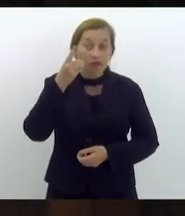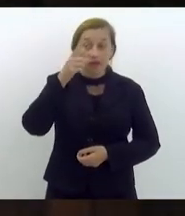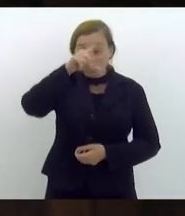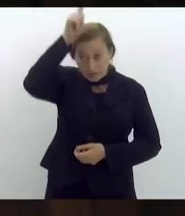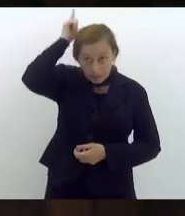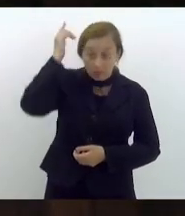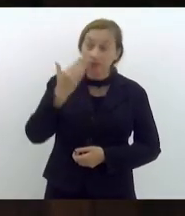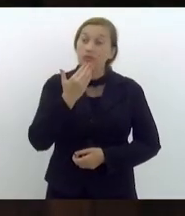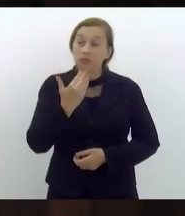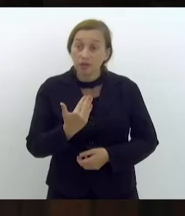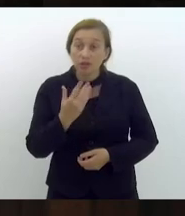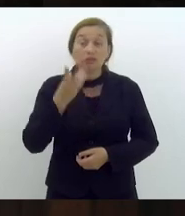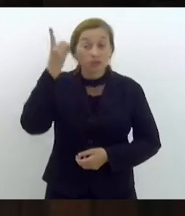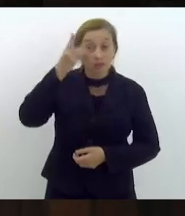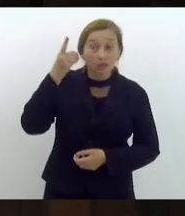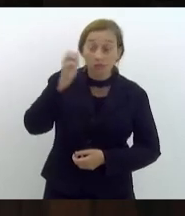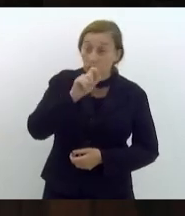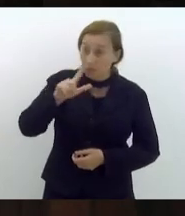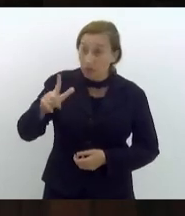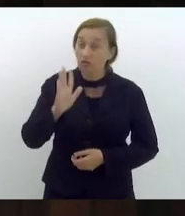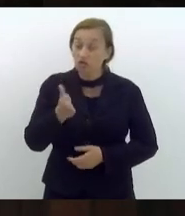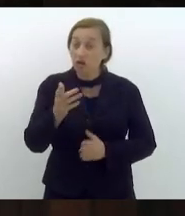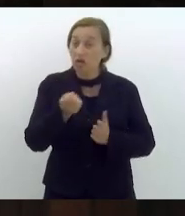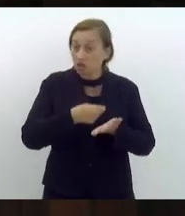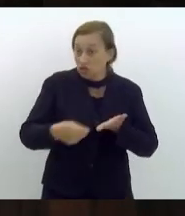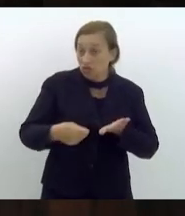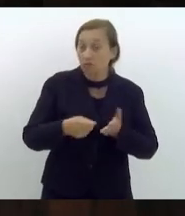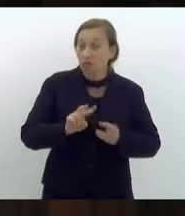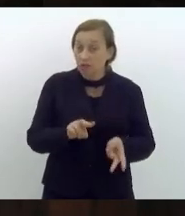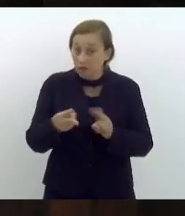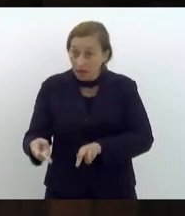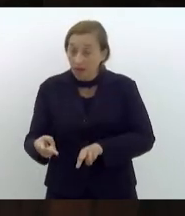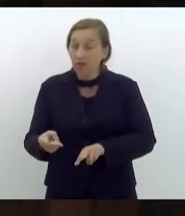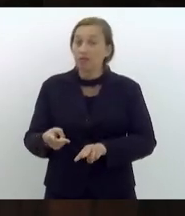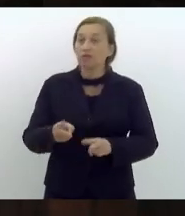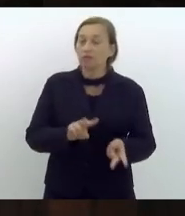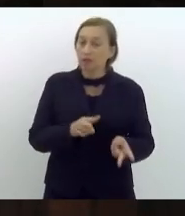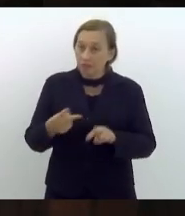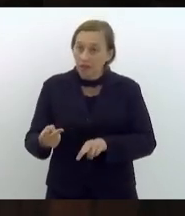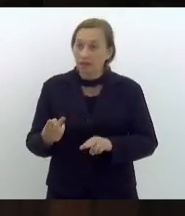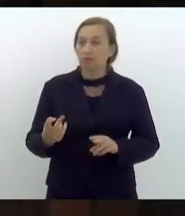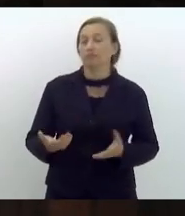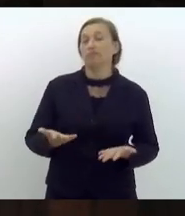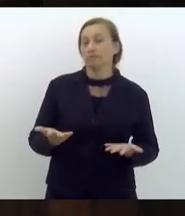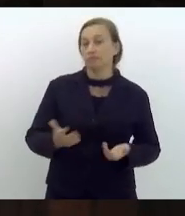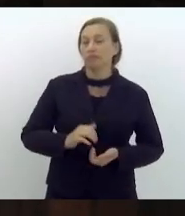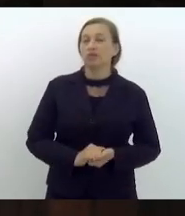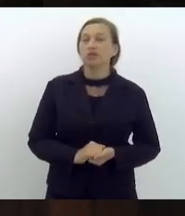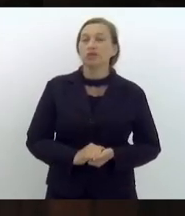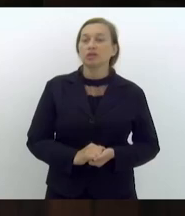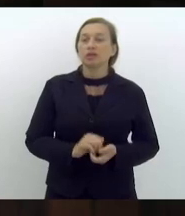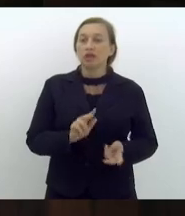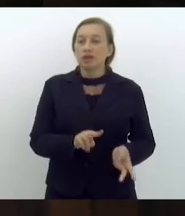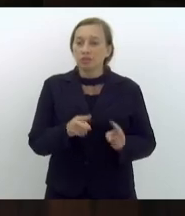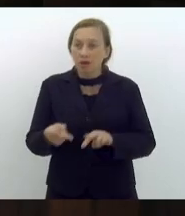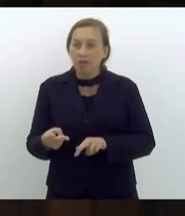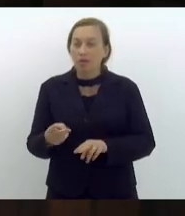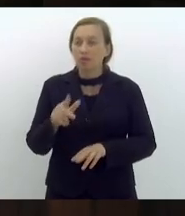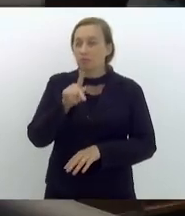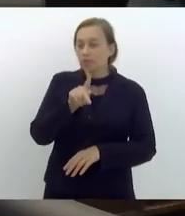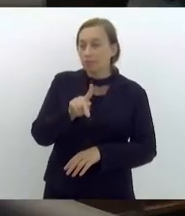encaminhamento e o deputado pobel já tava escrito para encaminhar encaminhar pela bancada presidente